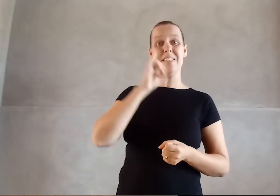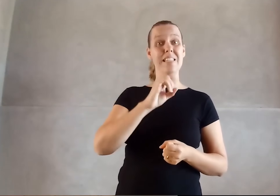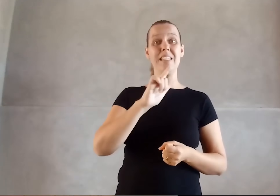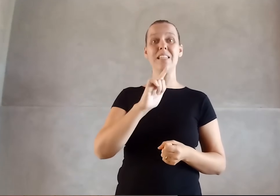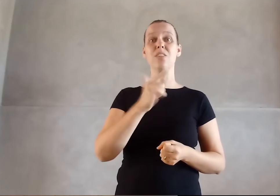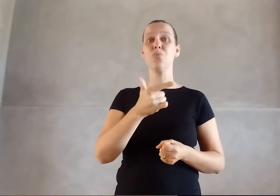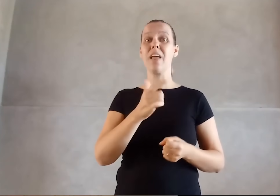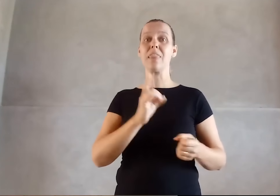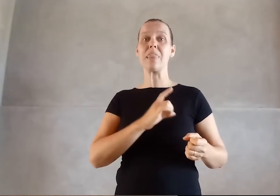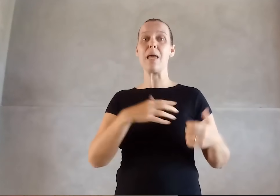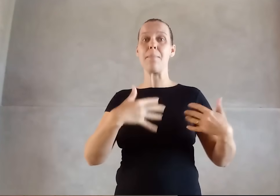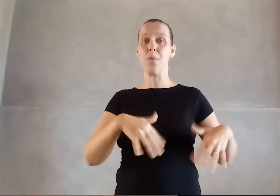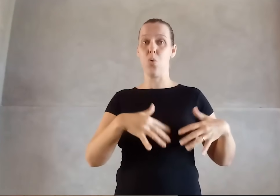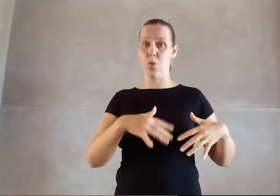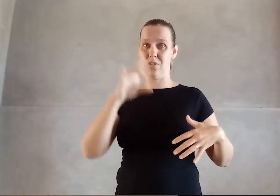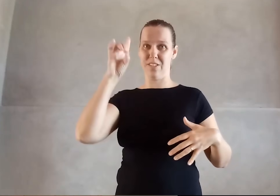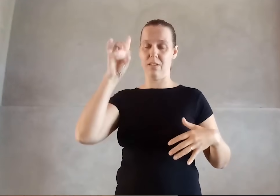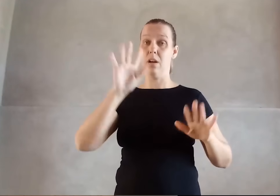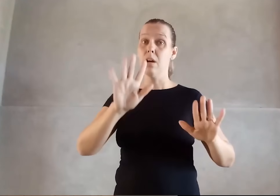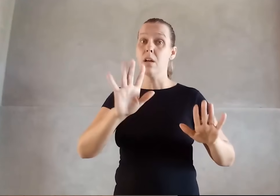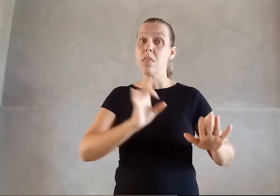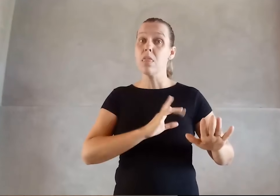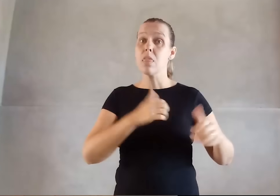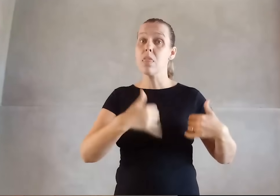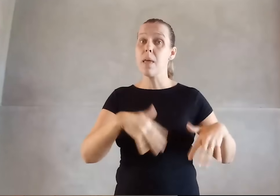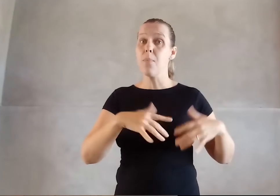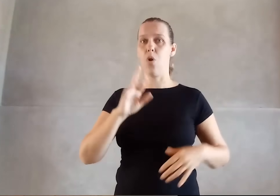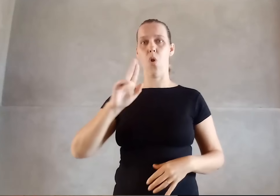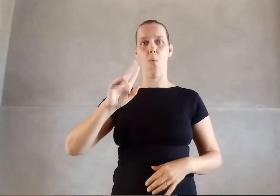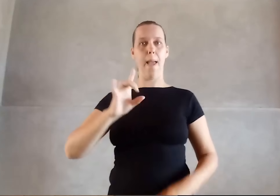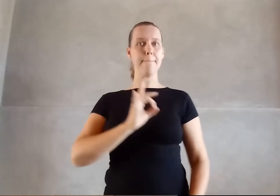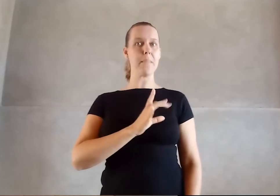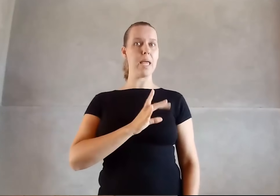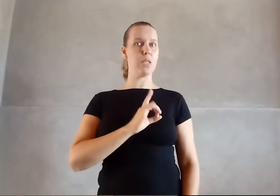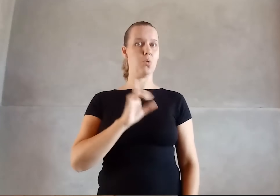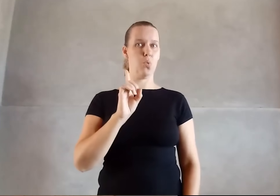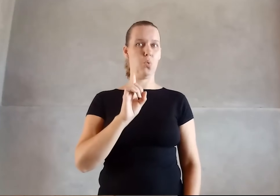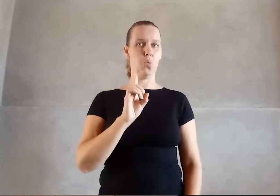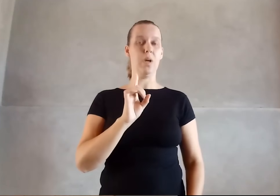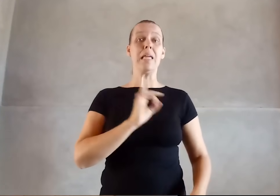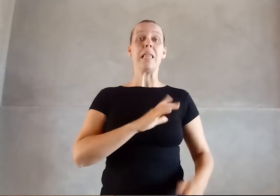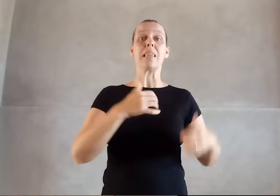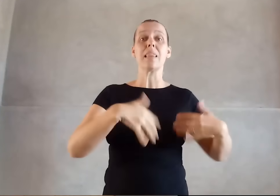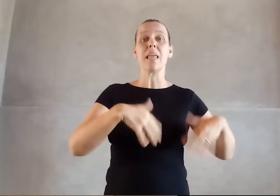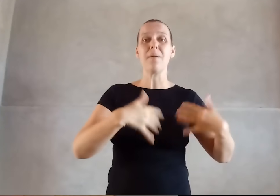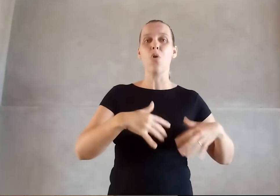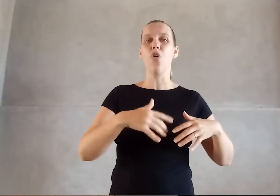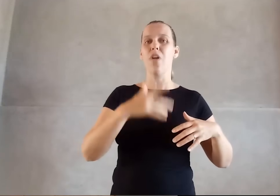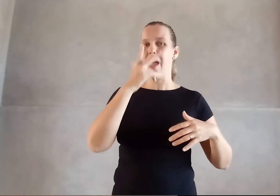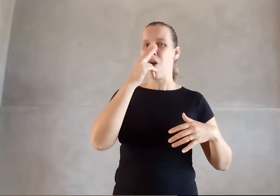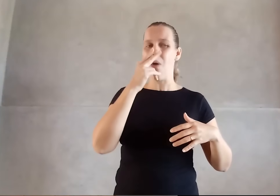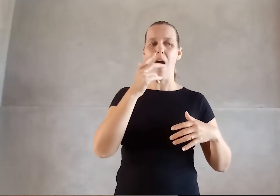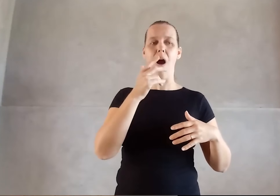que nós conheçamos a Deus, temamos a Deus. E quando fala de temor a Deus, não é medo de Deus, porque você não precisa ter medo